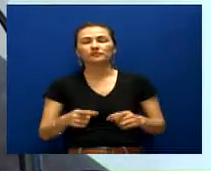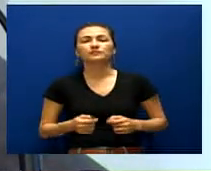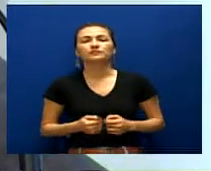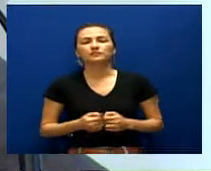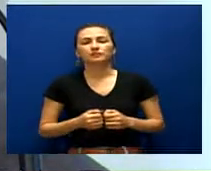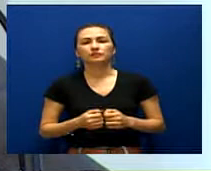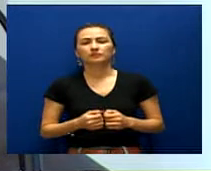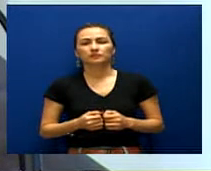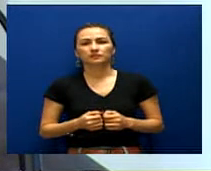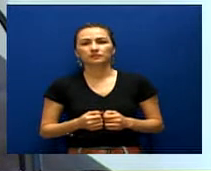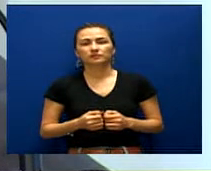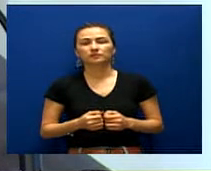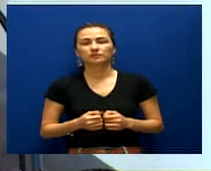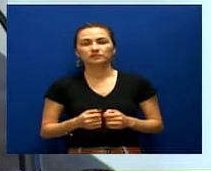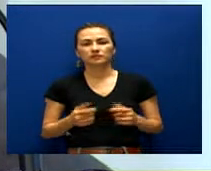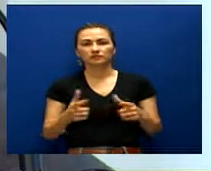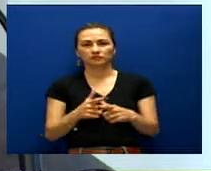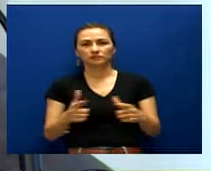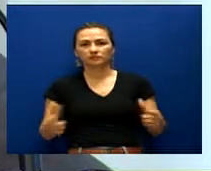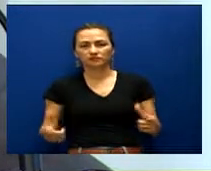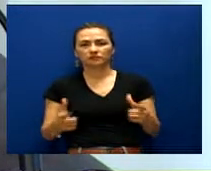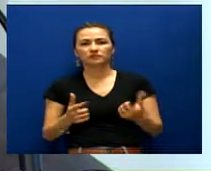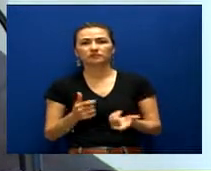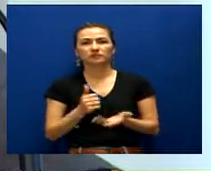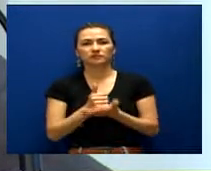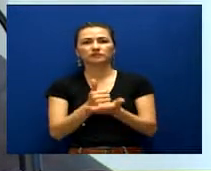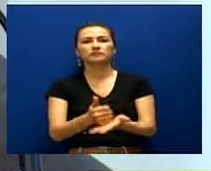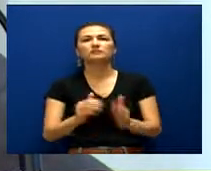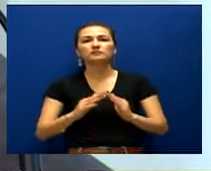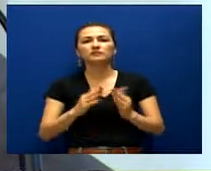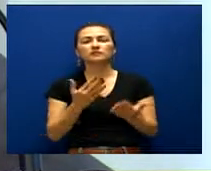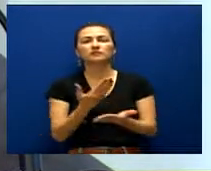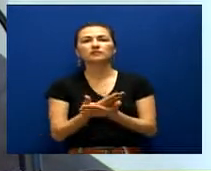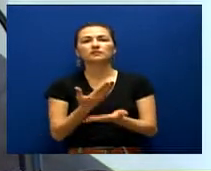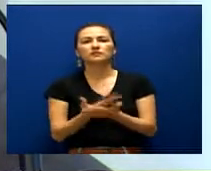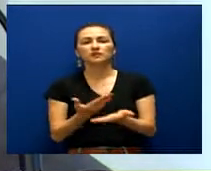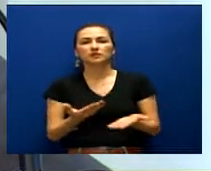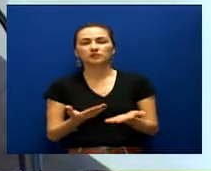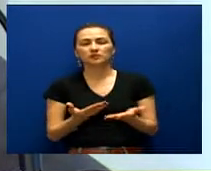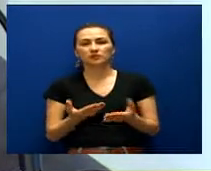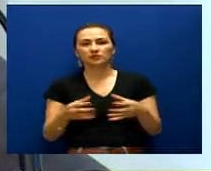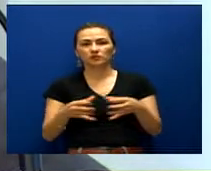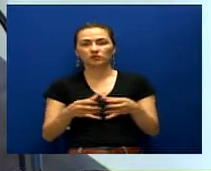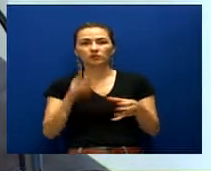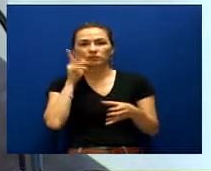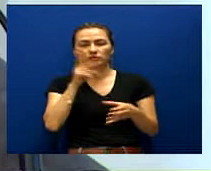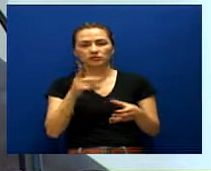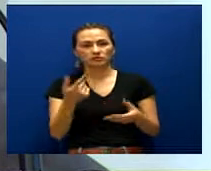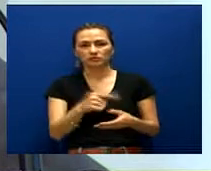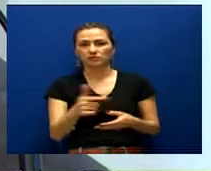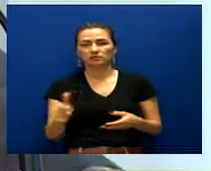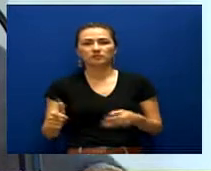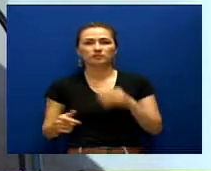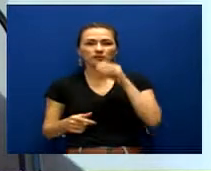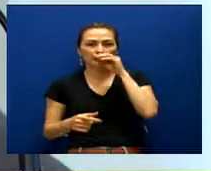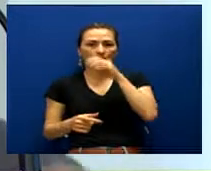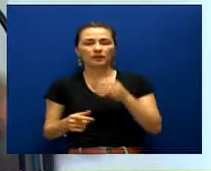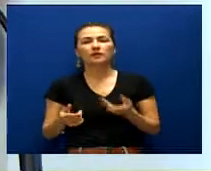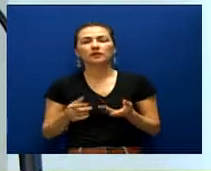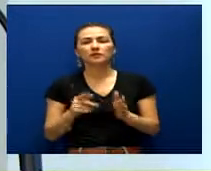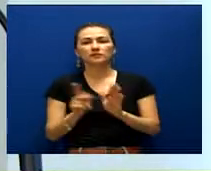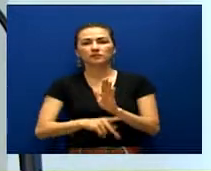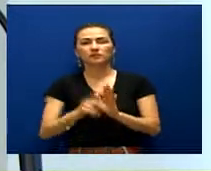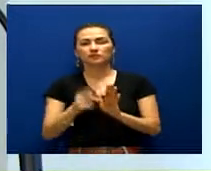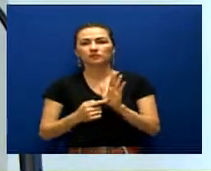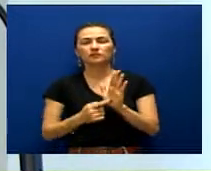a maior parte, a grande parte, apoiando Escola Sem Partido, esse projeto que nós apresentamos nesta casa,